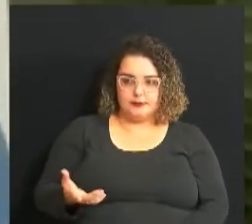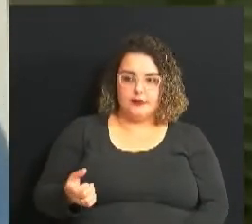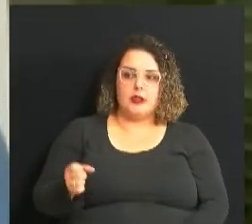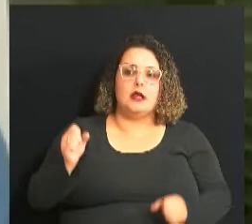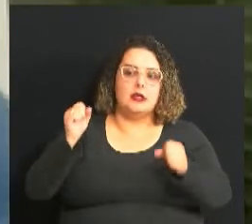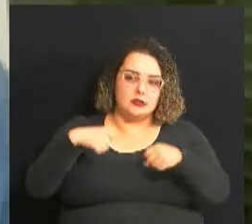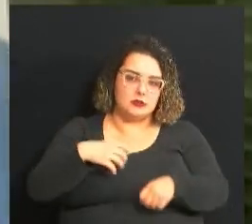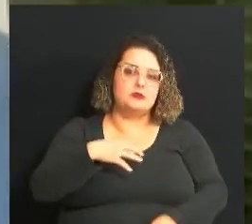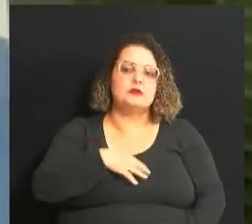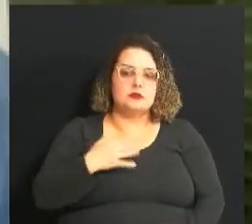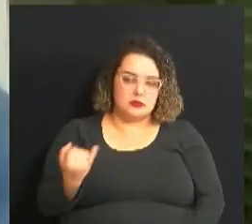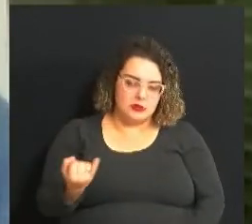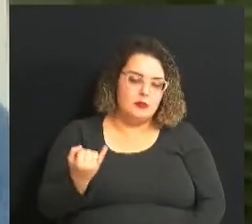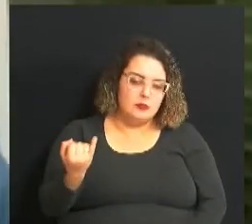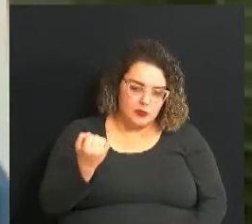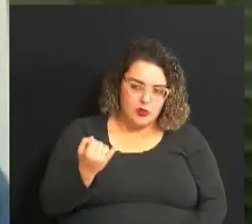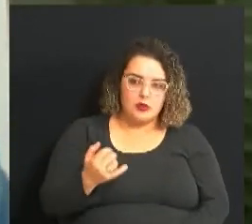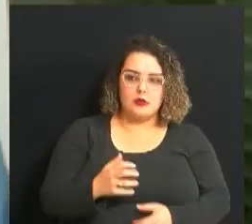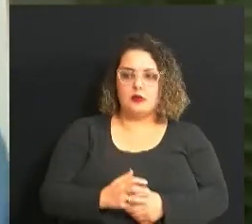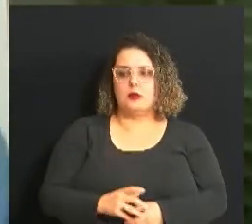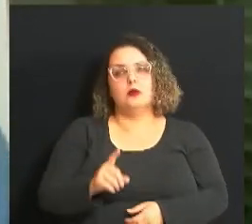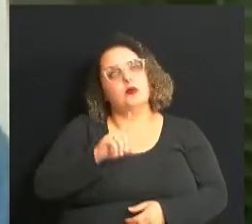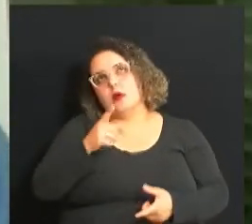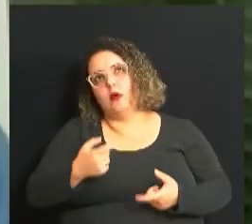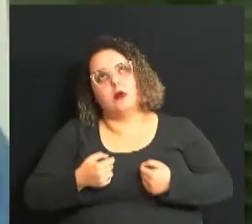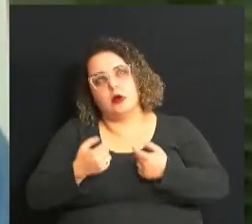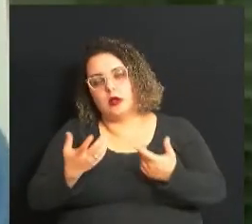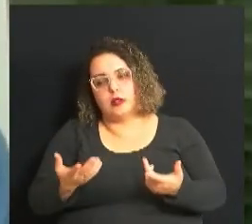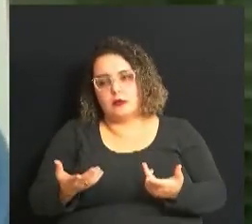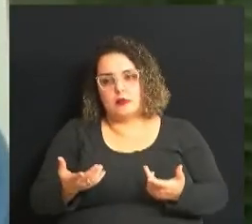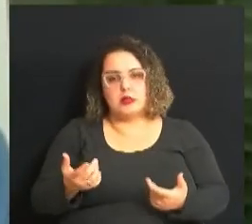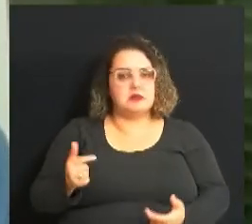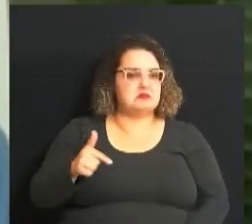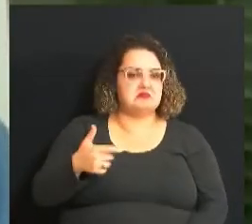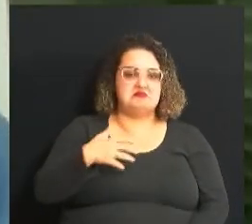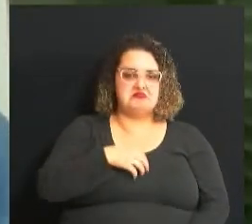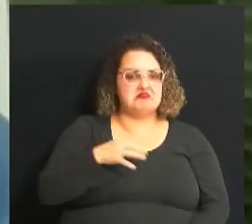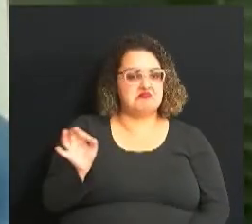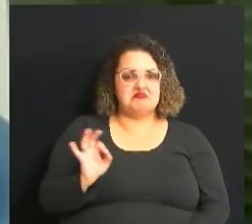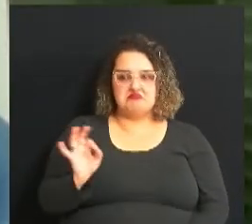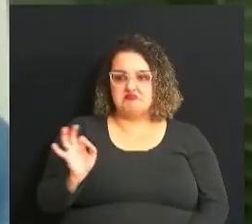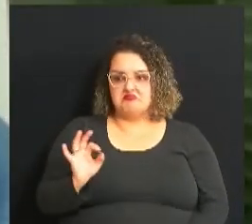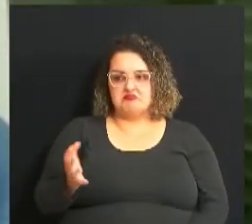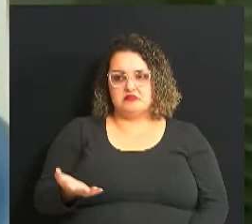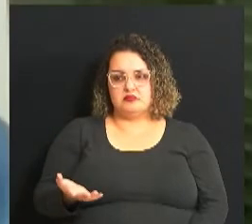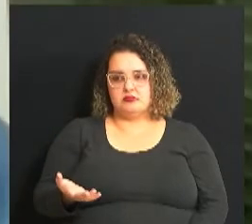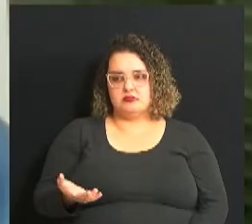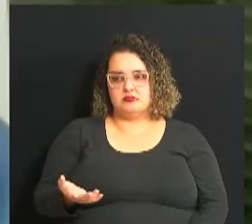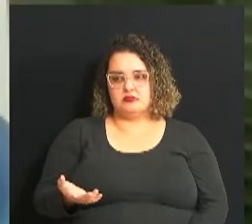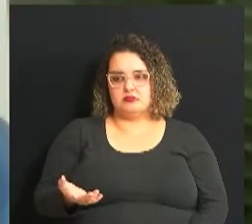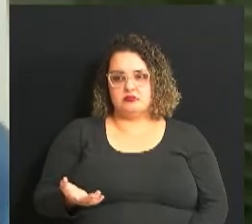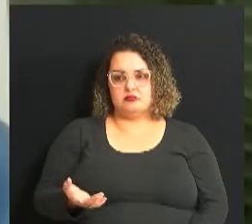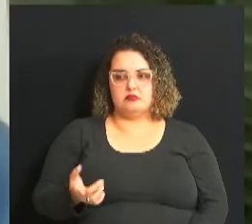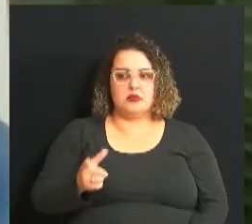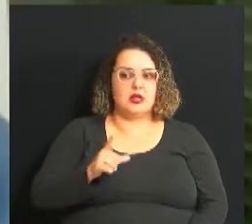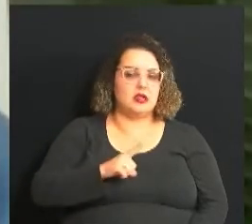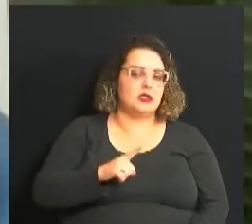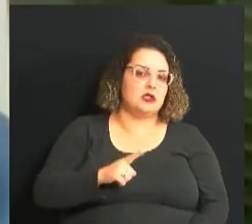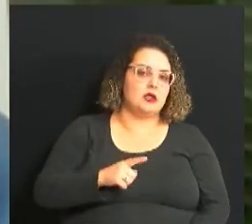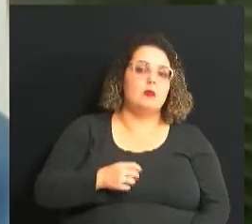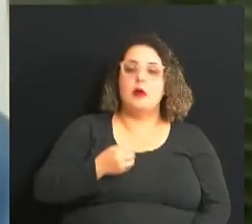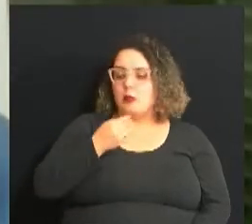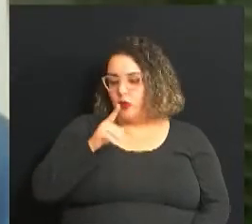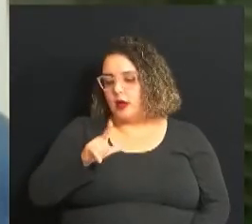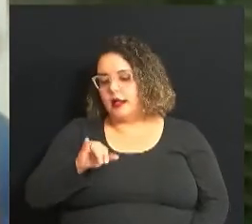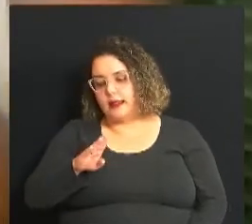importante, né? Não é no câncer, mas aí sim. Se o indivíduo não tem nenhum sintoma, ele tem uma boa libido,